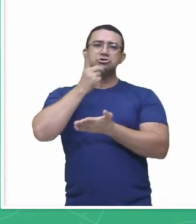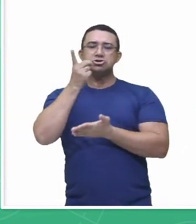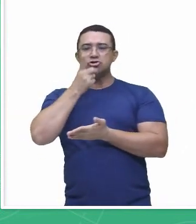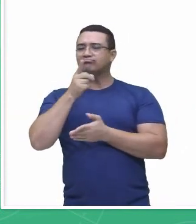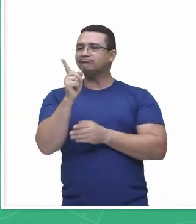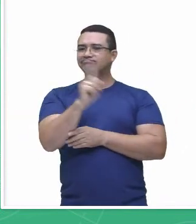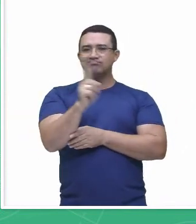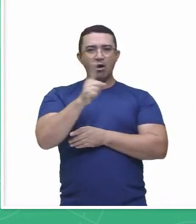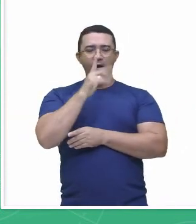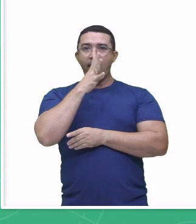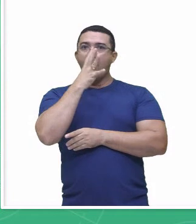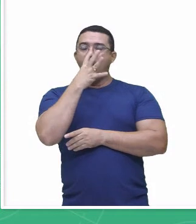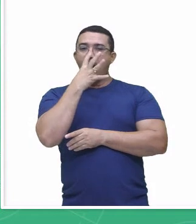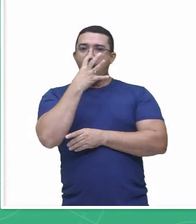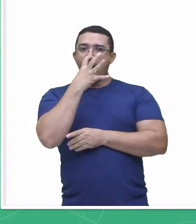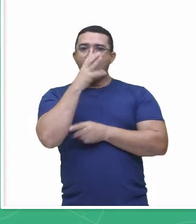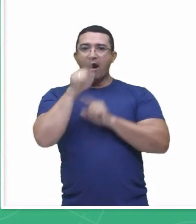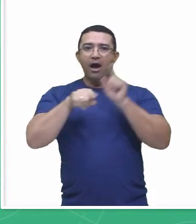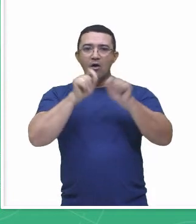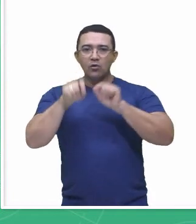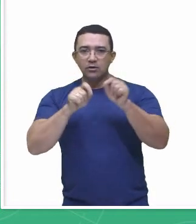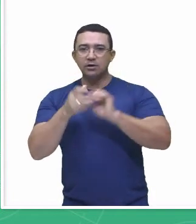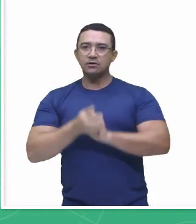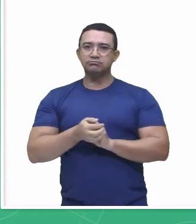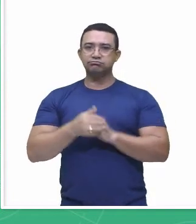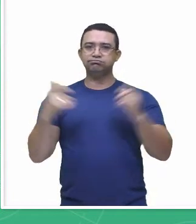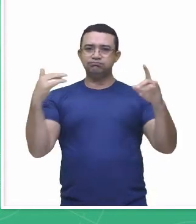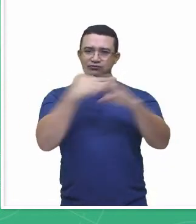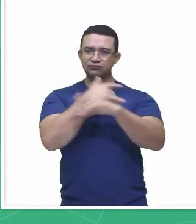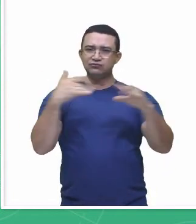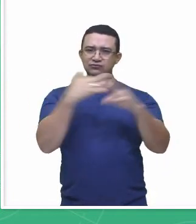admiramos, é a transmigração imensa de gentes e